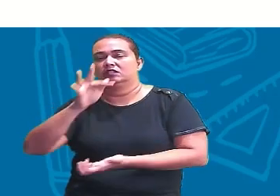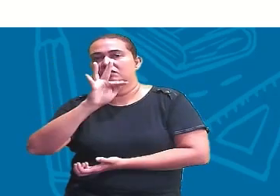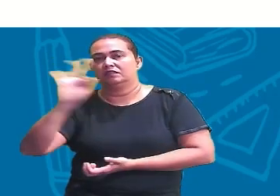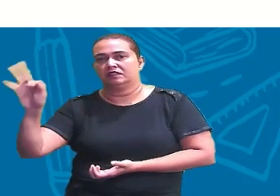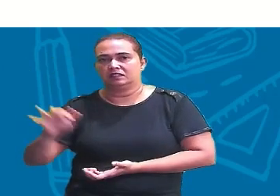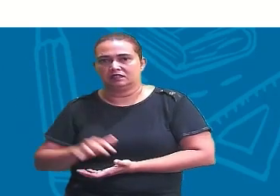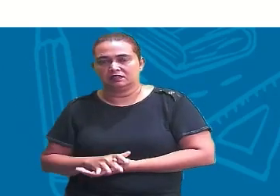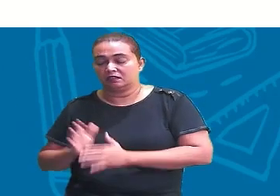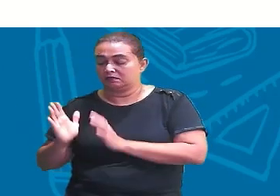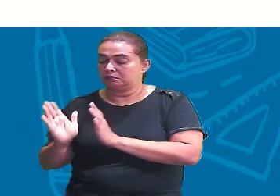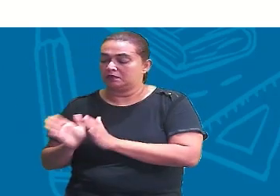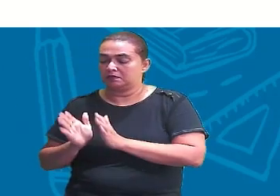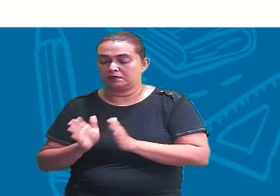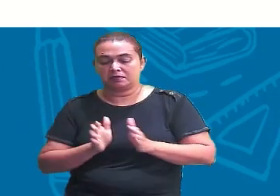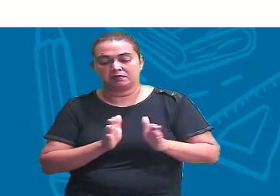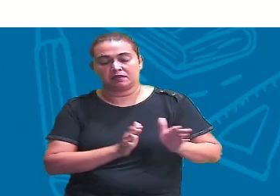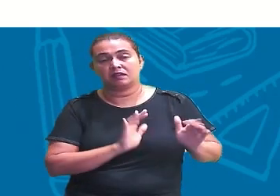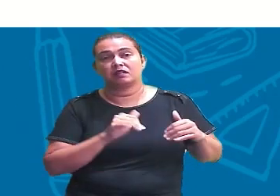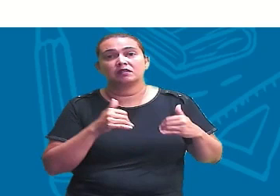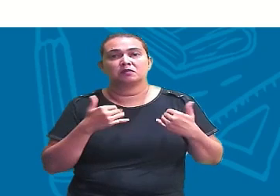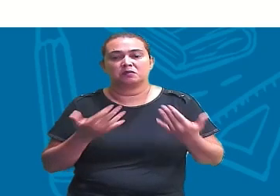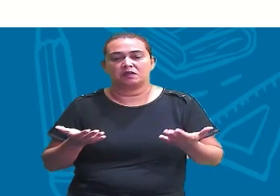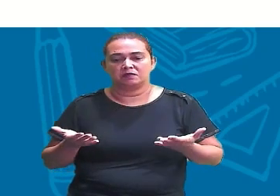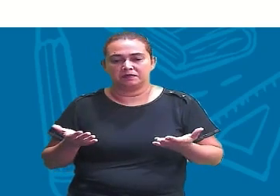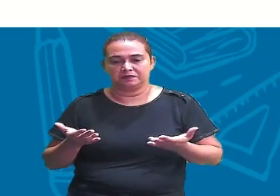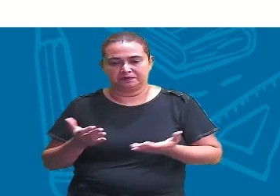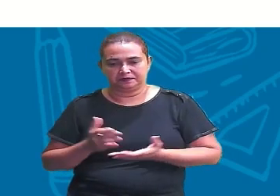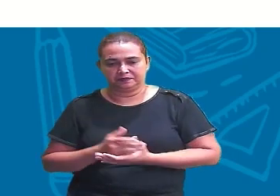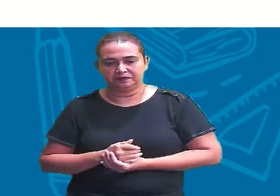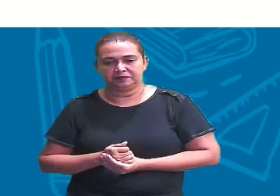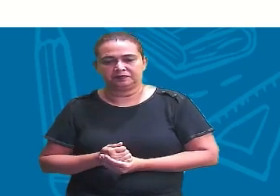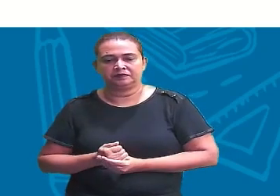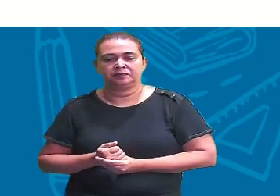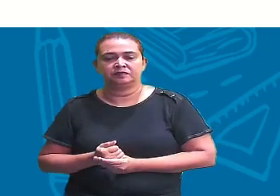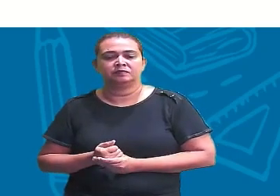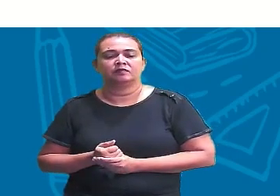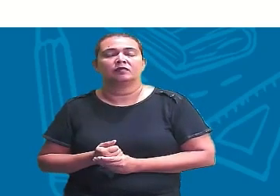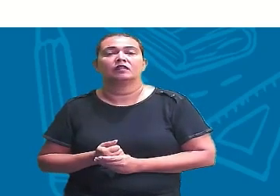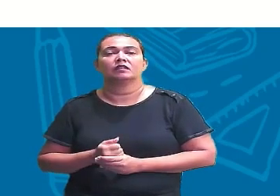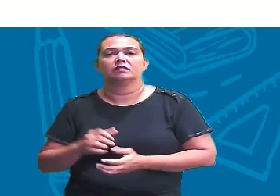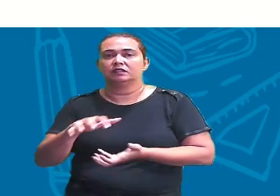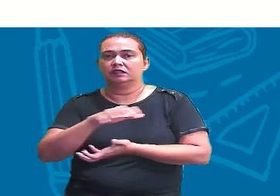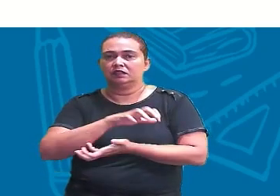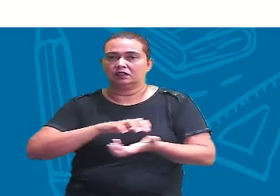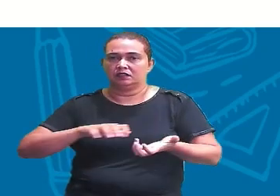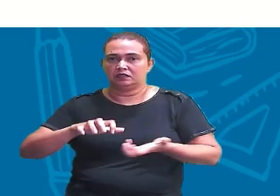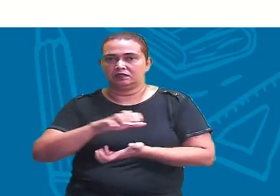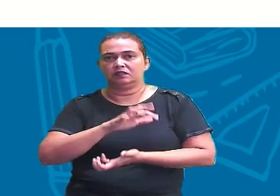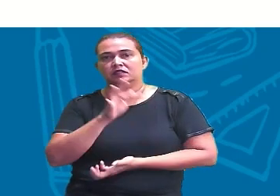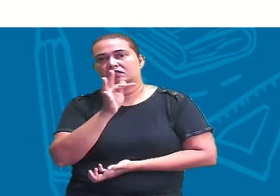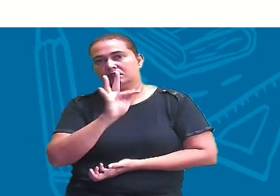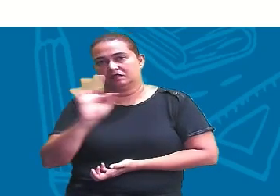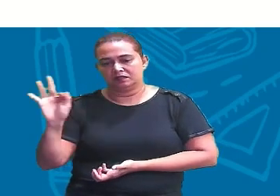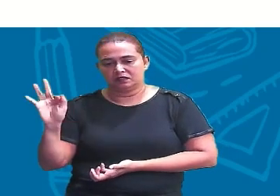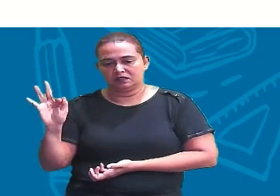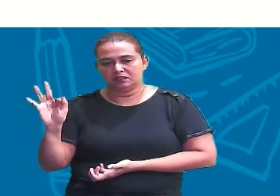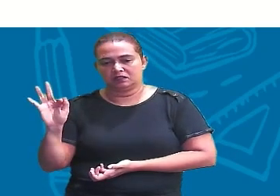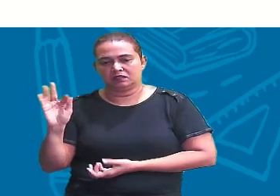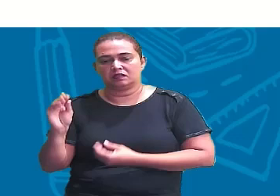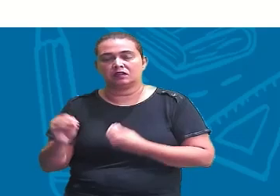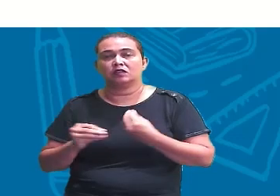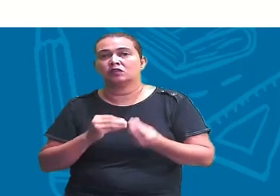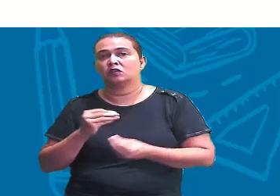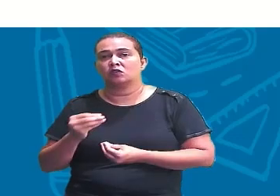Revolução? Nós temos um detalhe interessante. A Revolução Francesa ela vai acontecer quando o